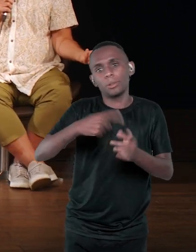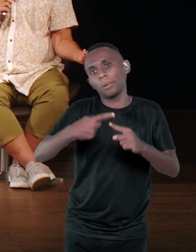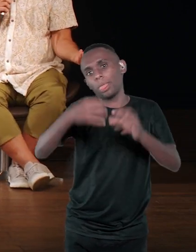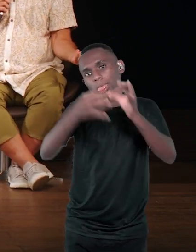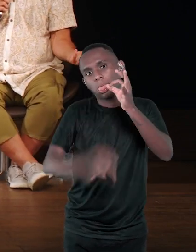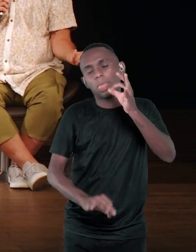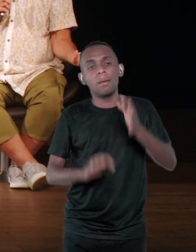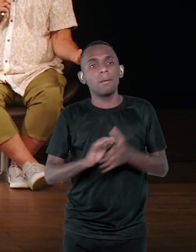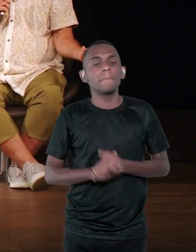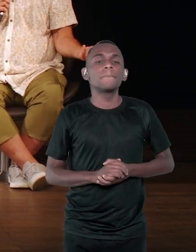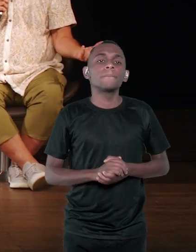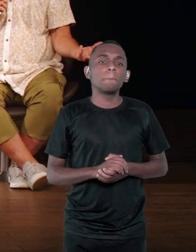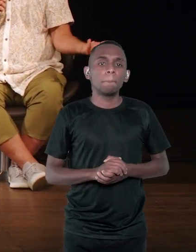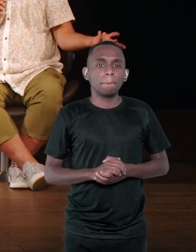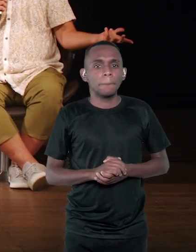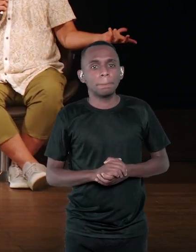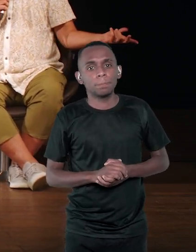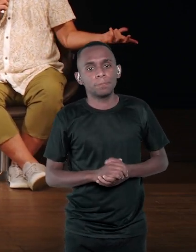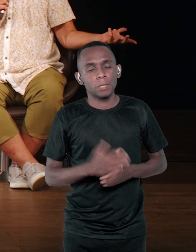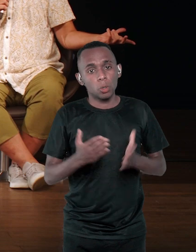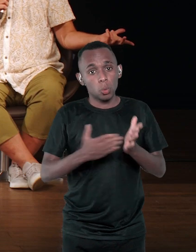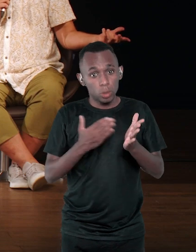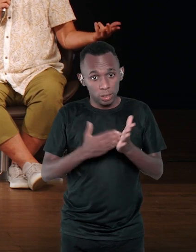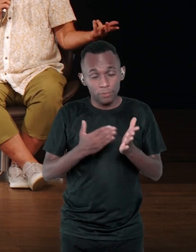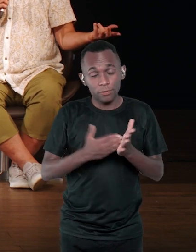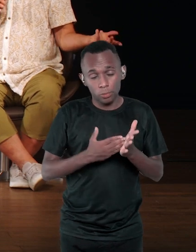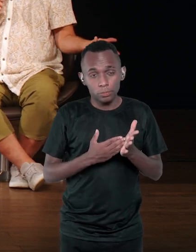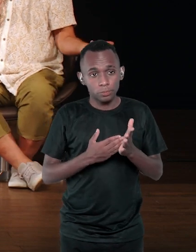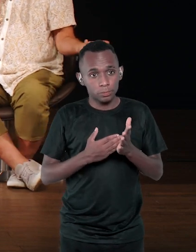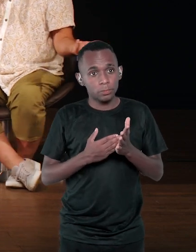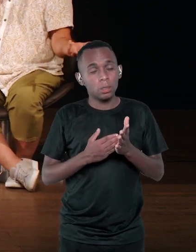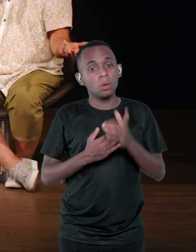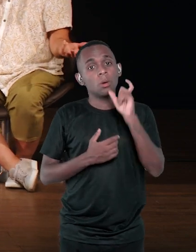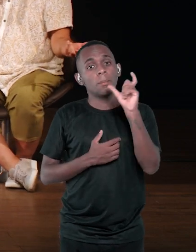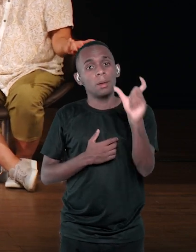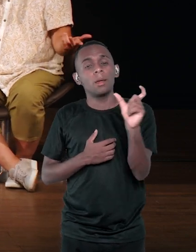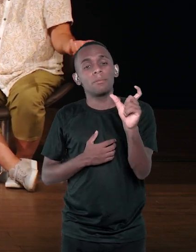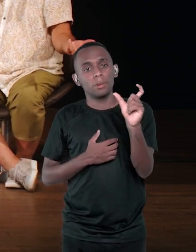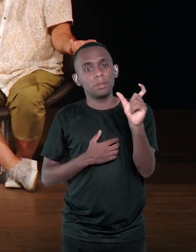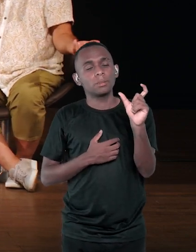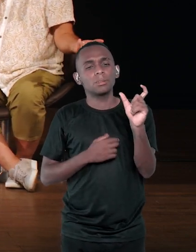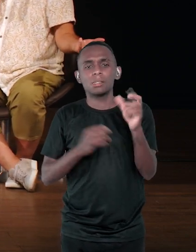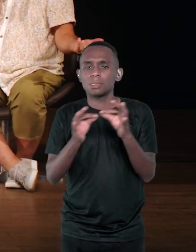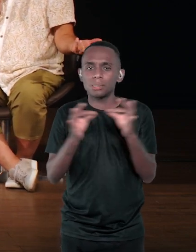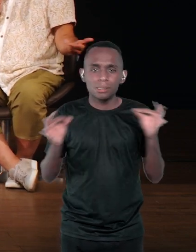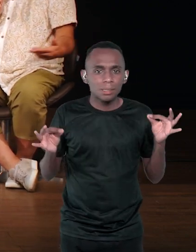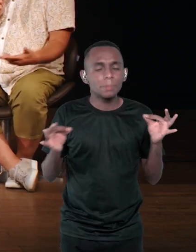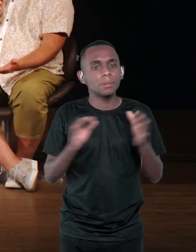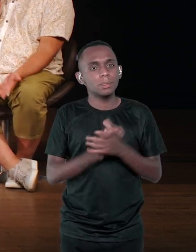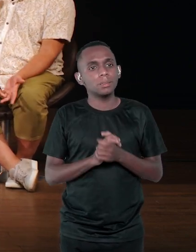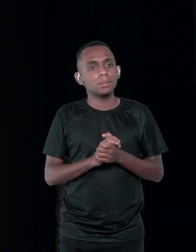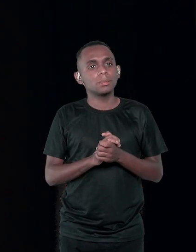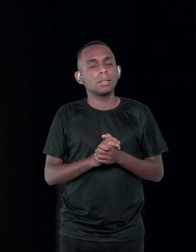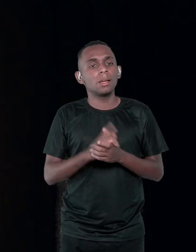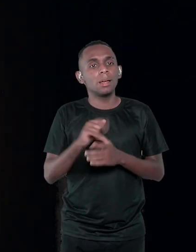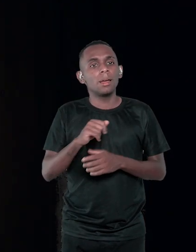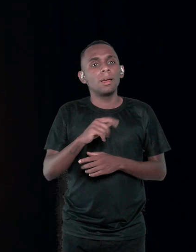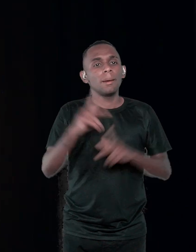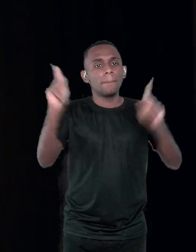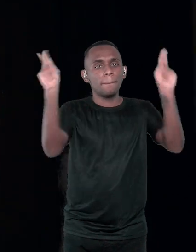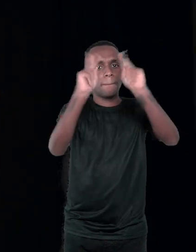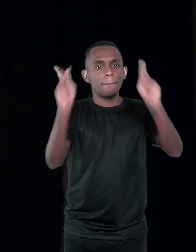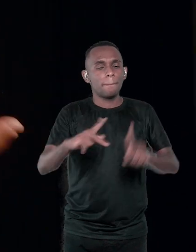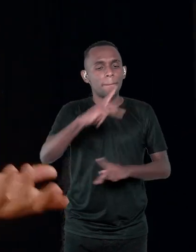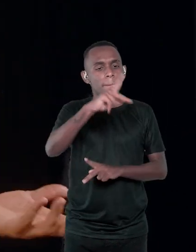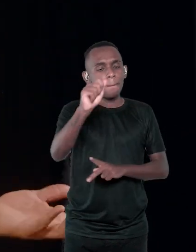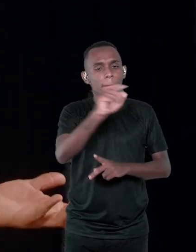termina... O livro termina com uma letra... Aliás, com uma palavra que é muito simples e termina com a letra Z, que é paz. E ela,